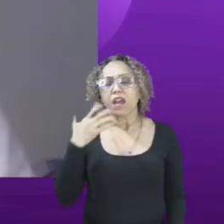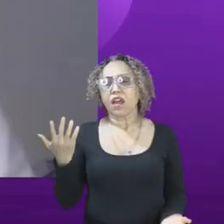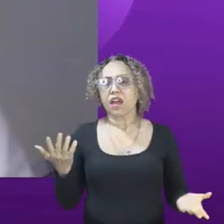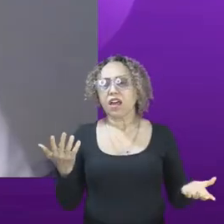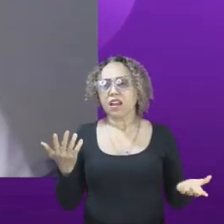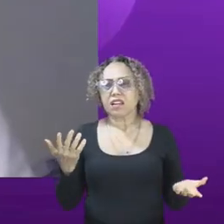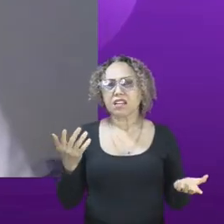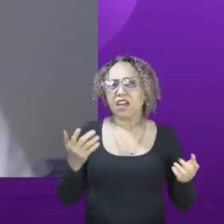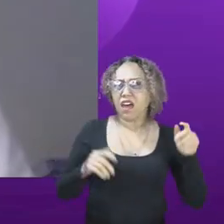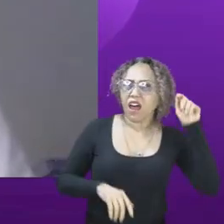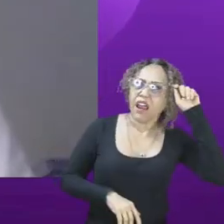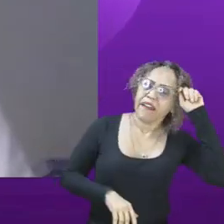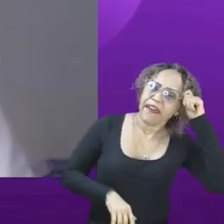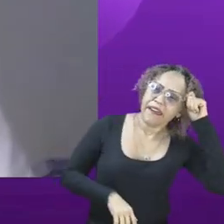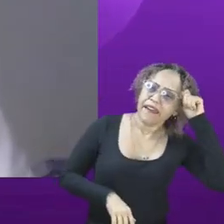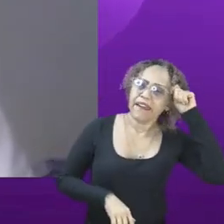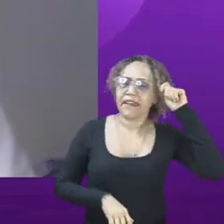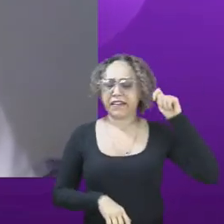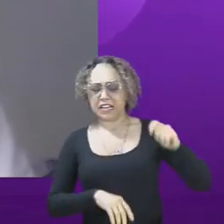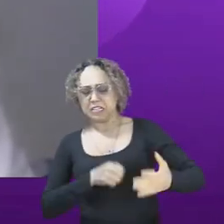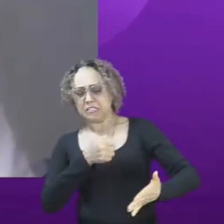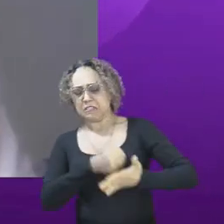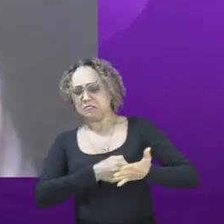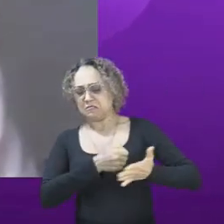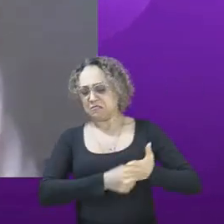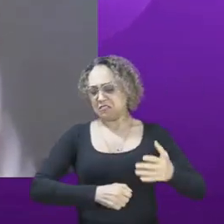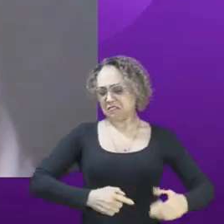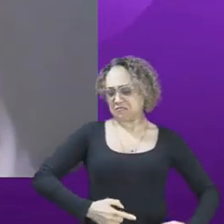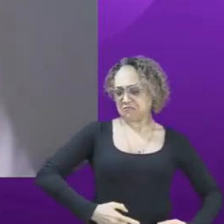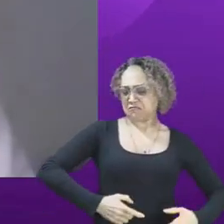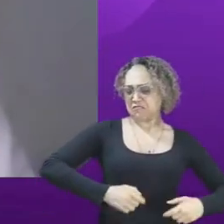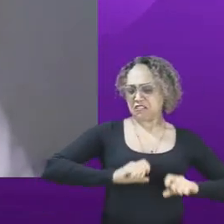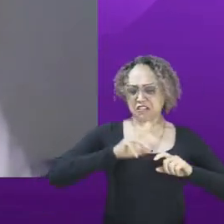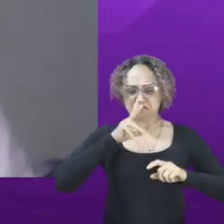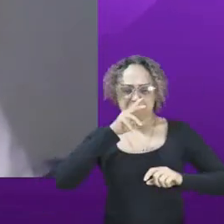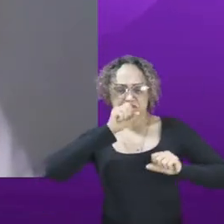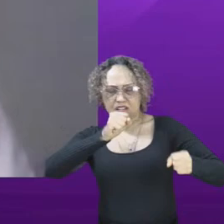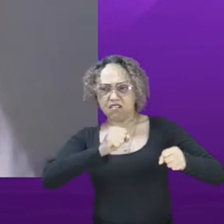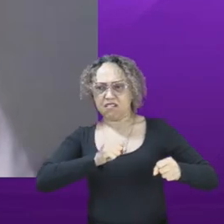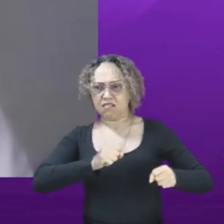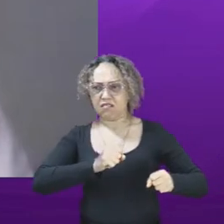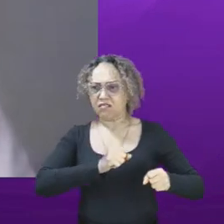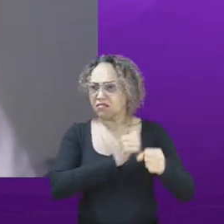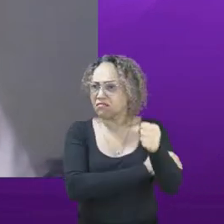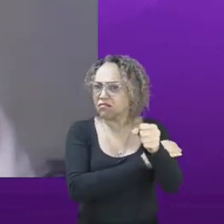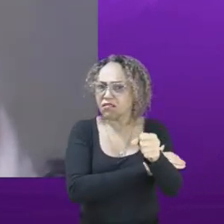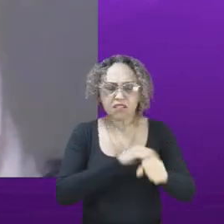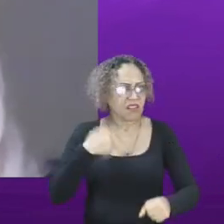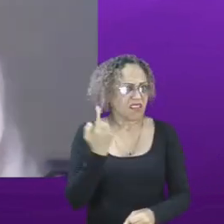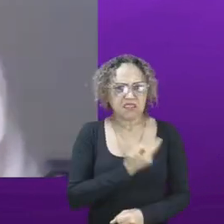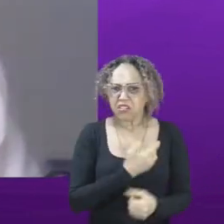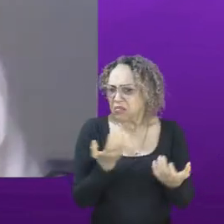Aquelas classificações assim, a lutadora, a guerreira, e nós não estamos querendo guerrear, né?